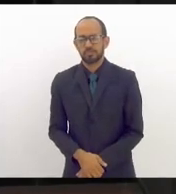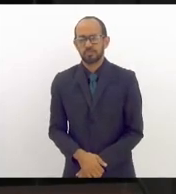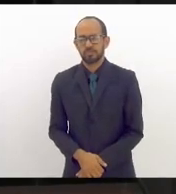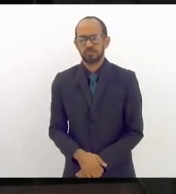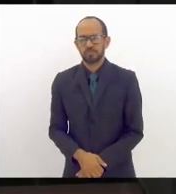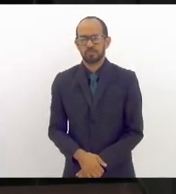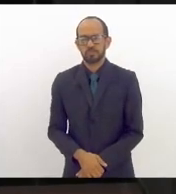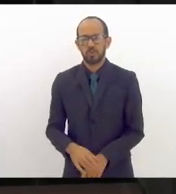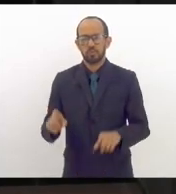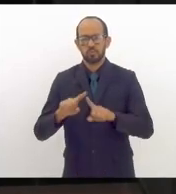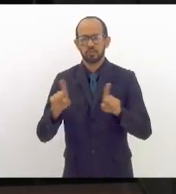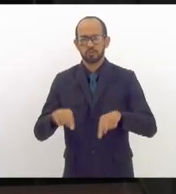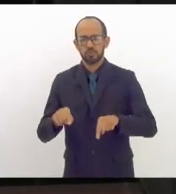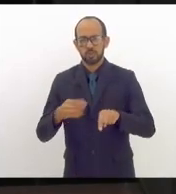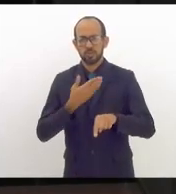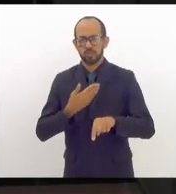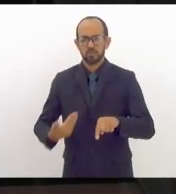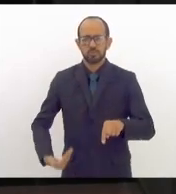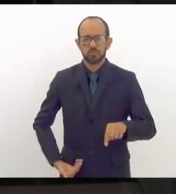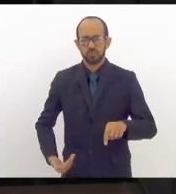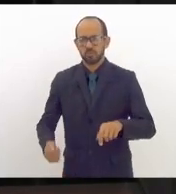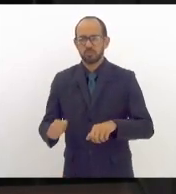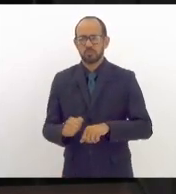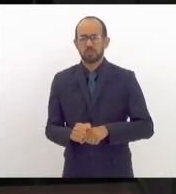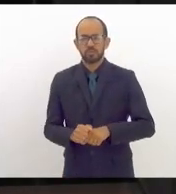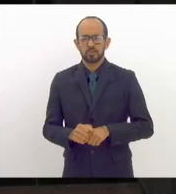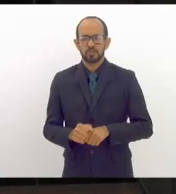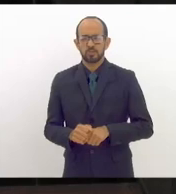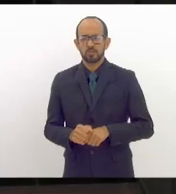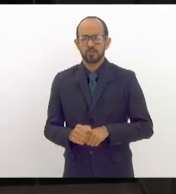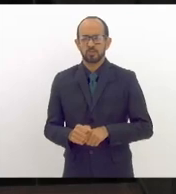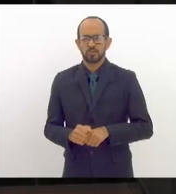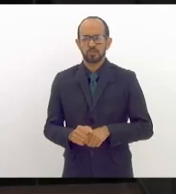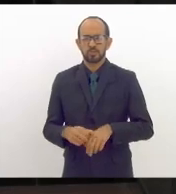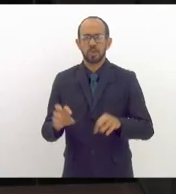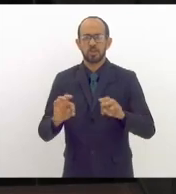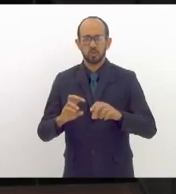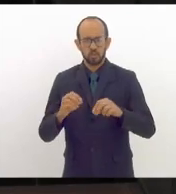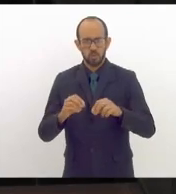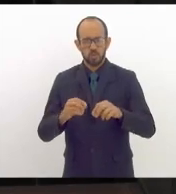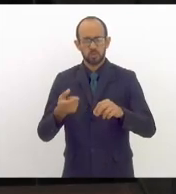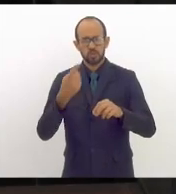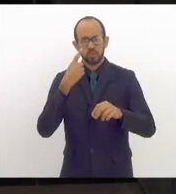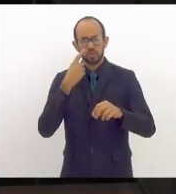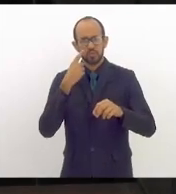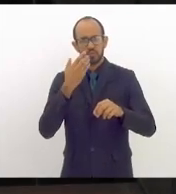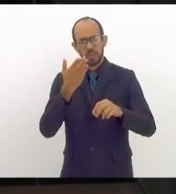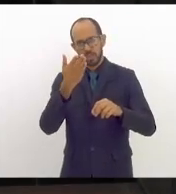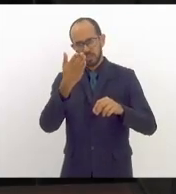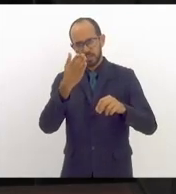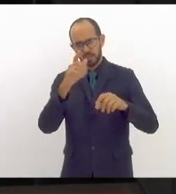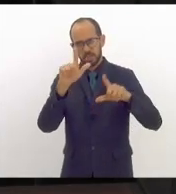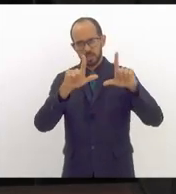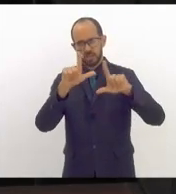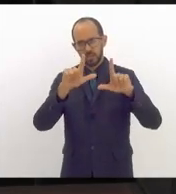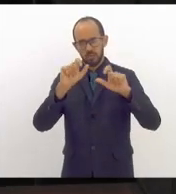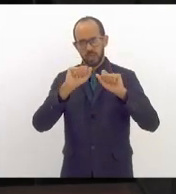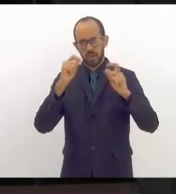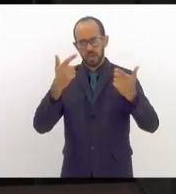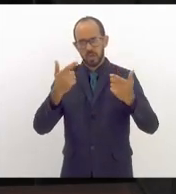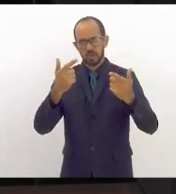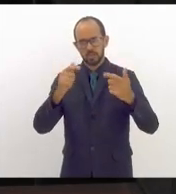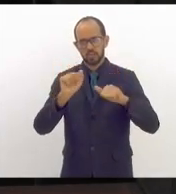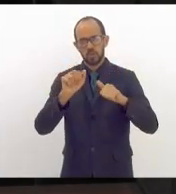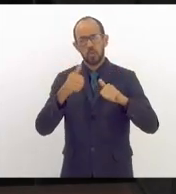servidores funcionários aqueles que nos assistem pela TV alerj e aqueles